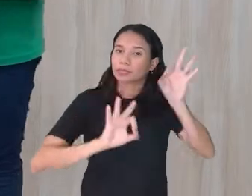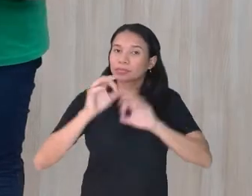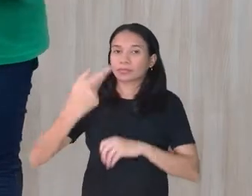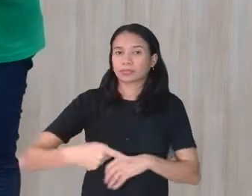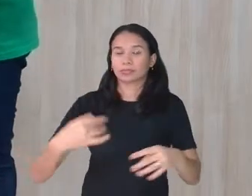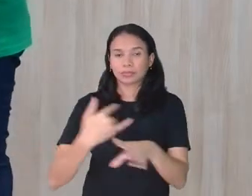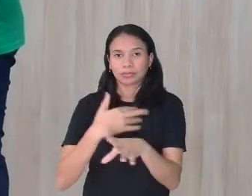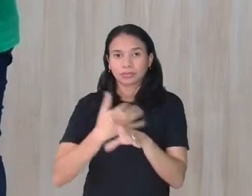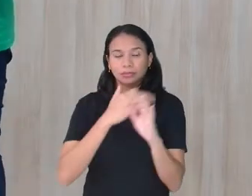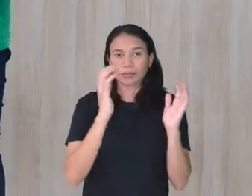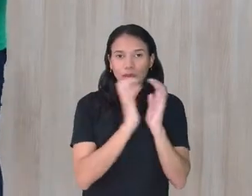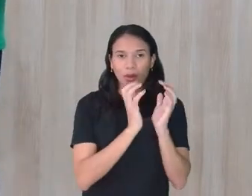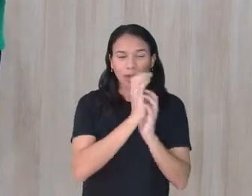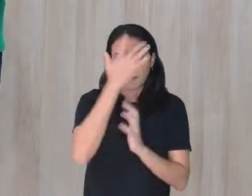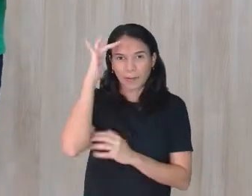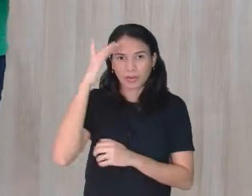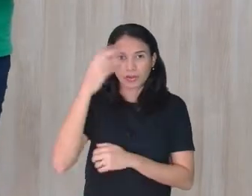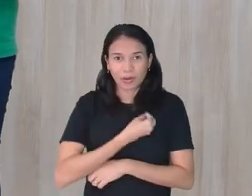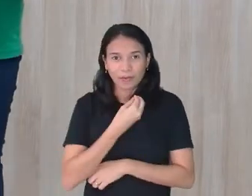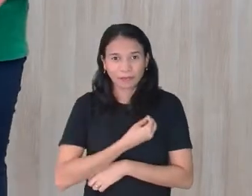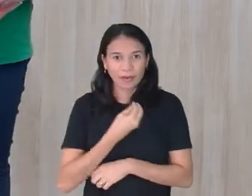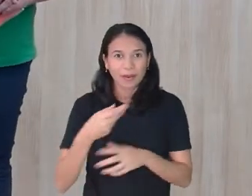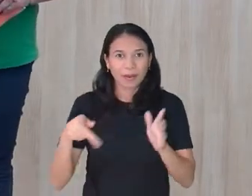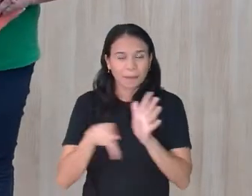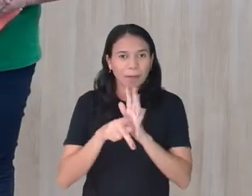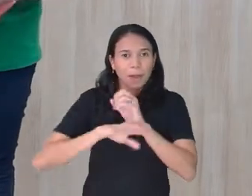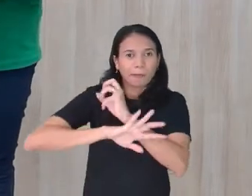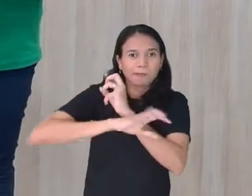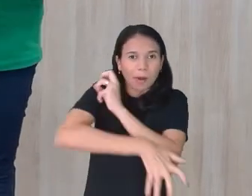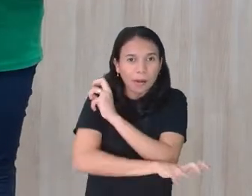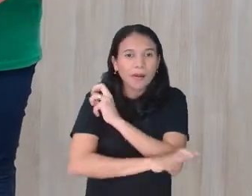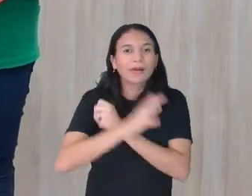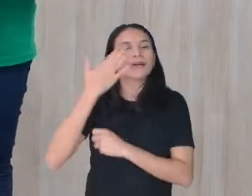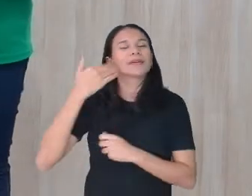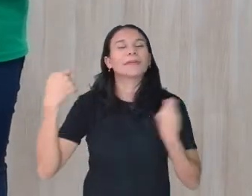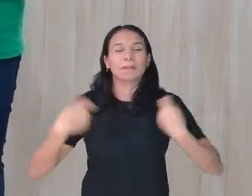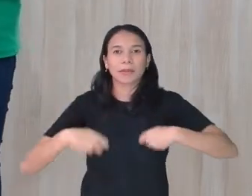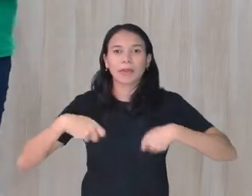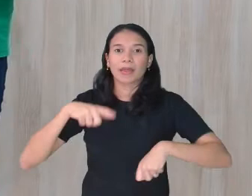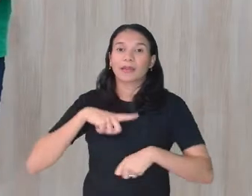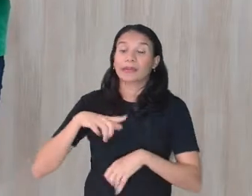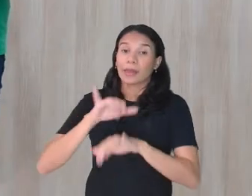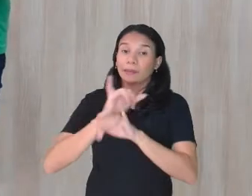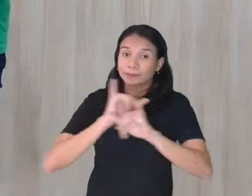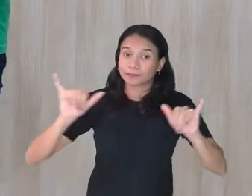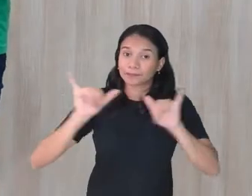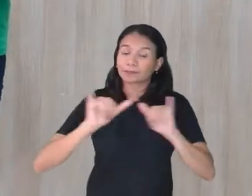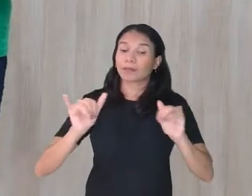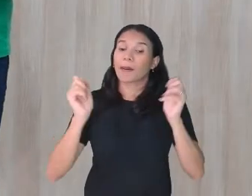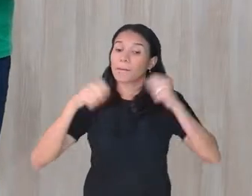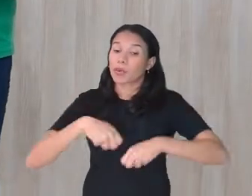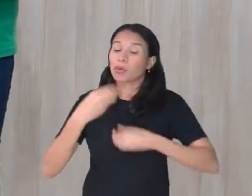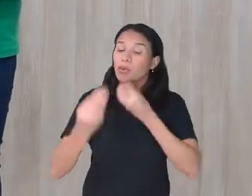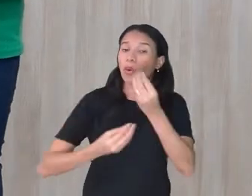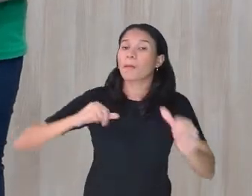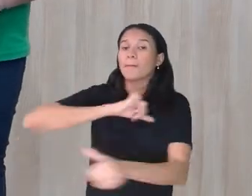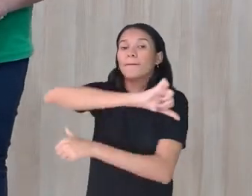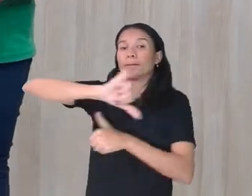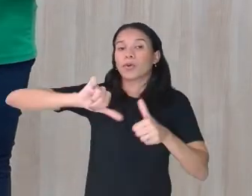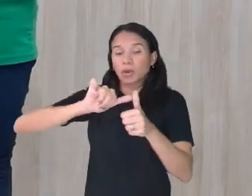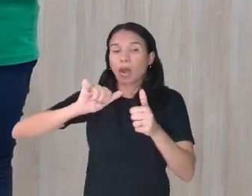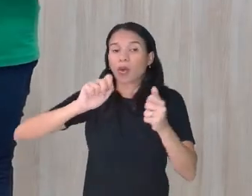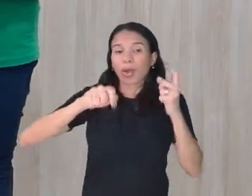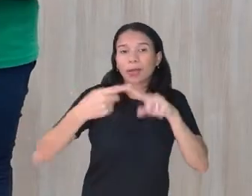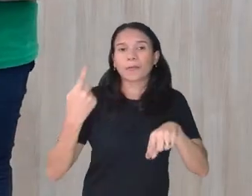Recife. Quem mora próximo a mangue sabe disso, né? Que muitas vezes vem aí as campanhas dizendo o que é que pode fazer, o que não pode